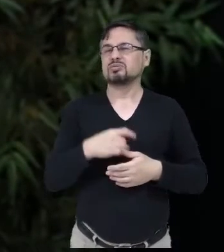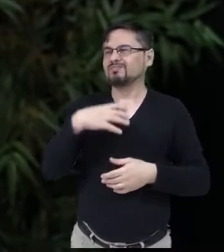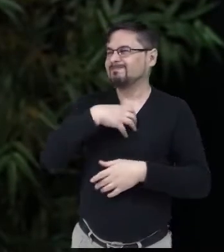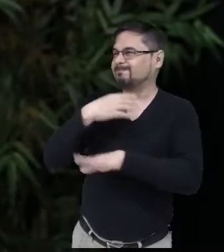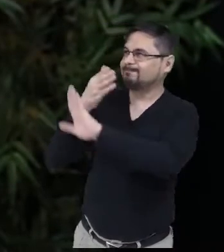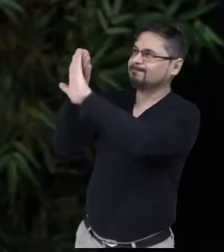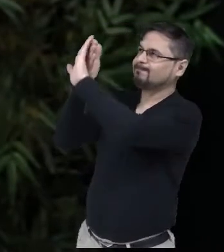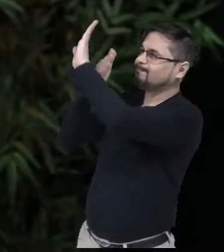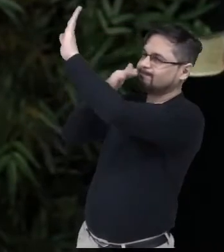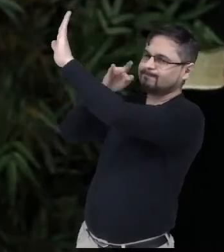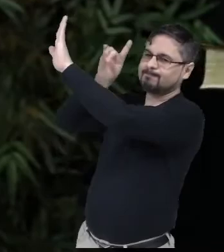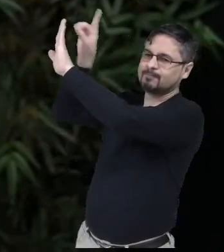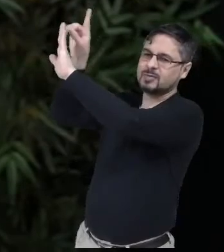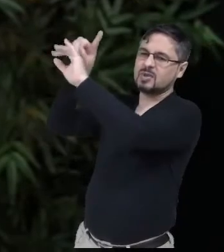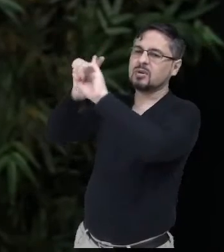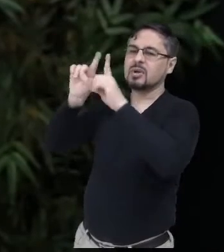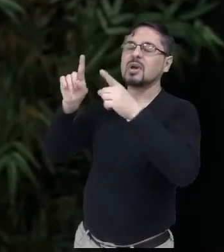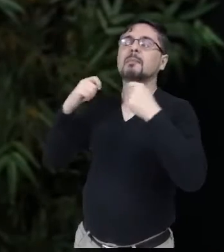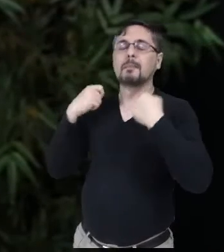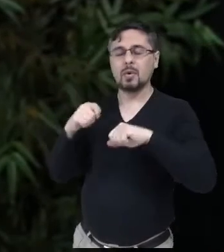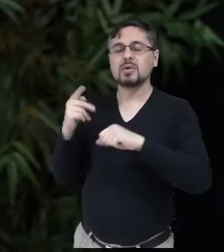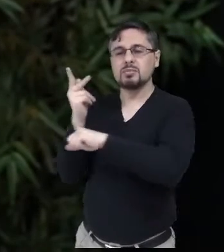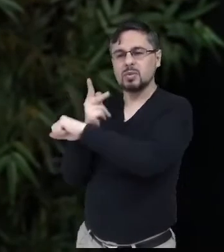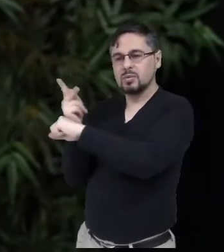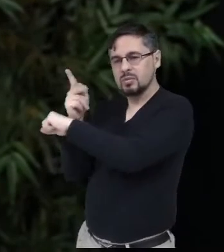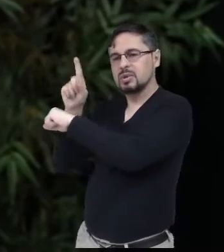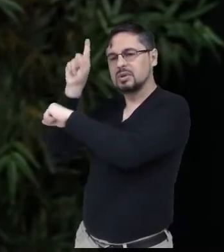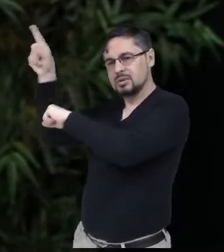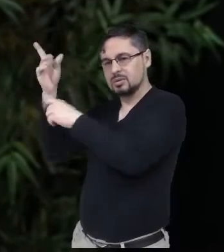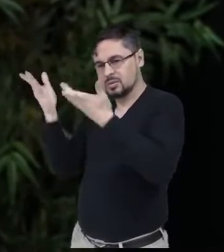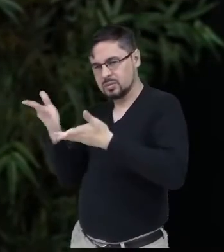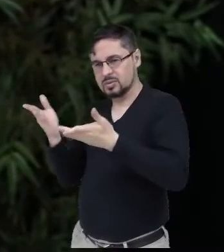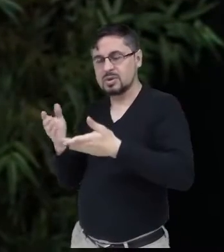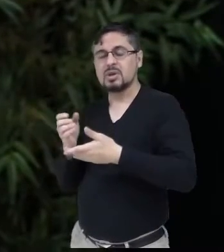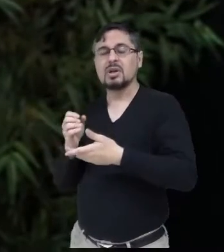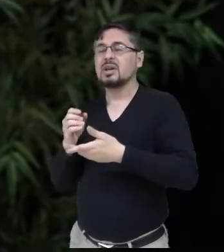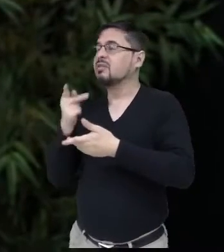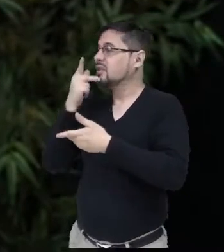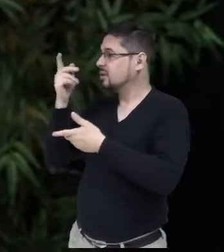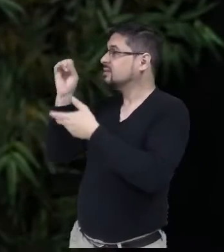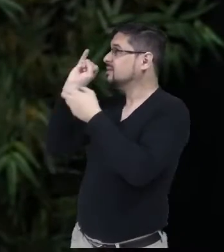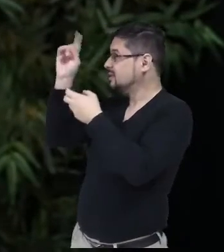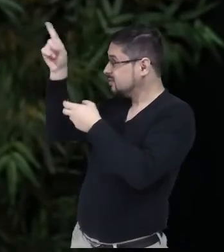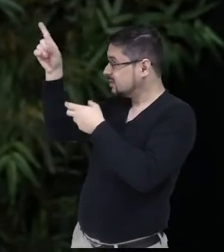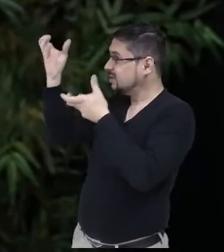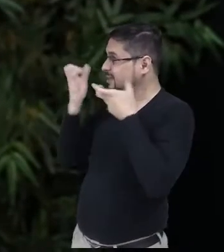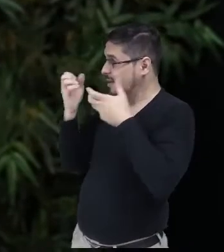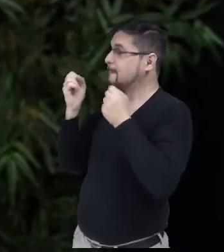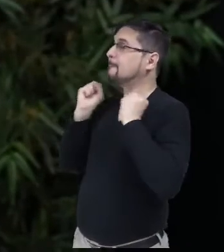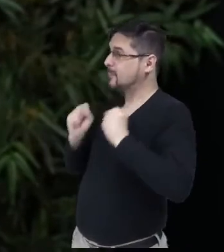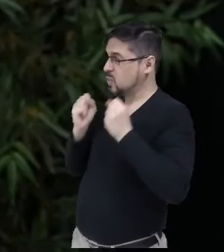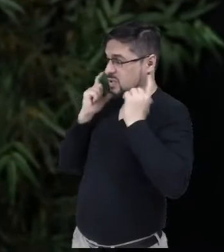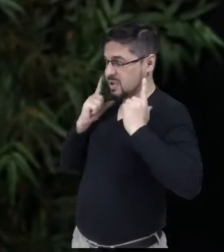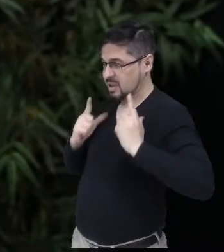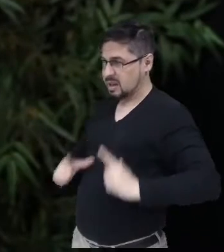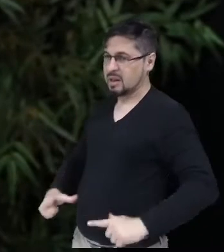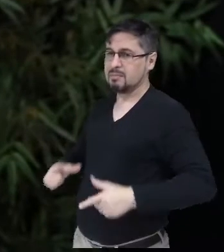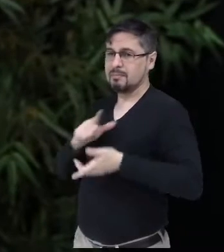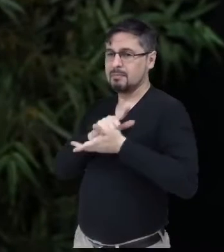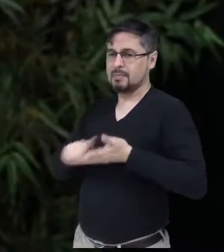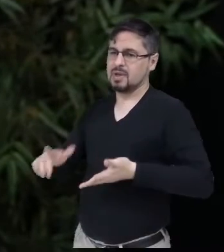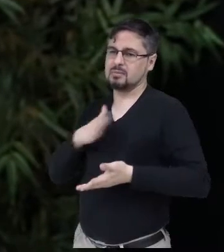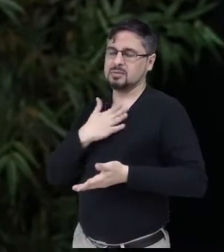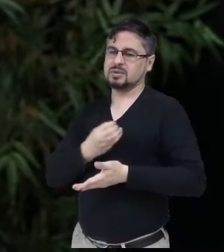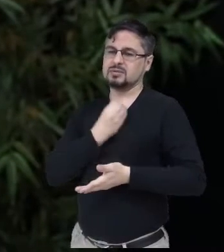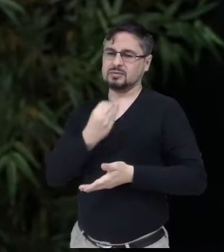pode vir a Ele nessa noite e pedir: se quiseres, pode me purificar. Esse é o poder maravilhoso de Deus